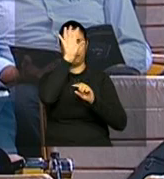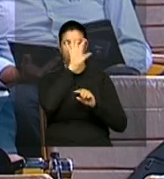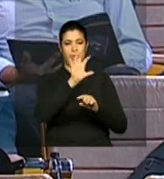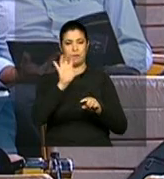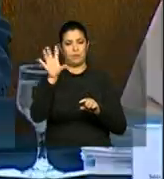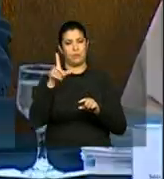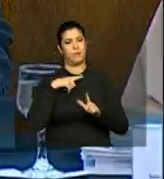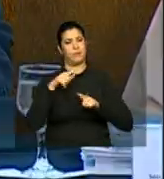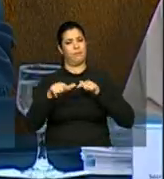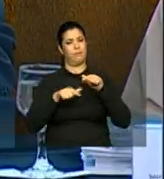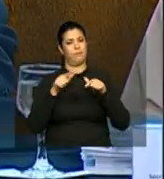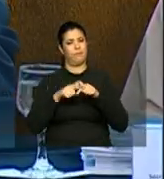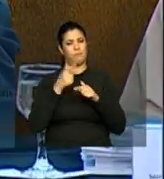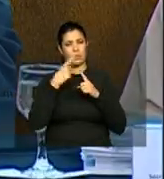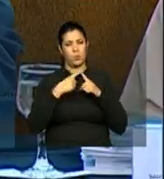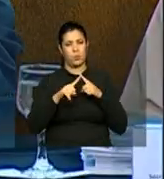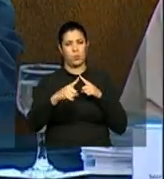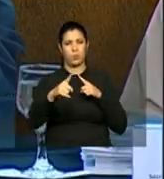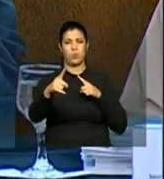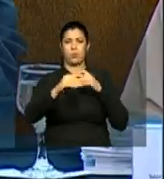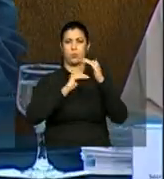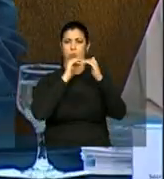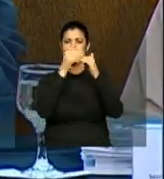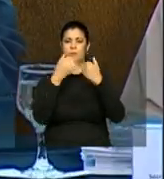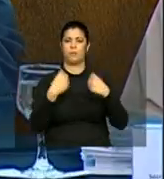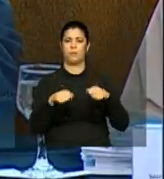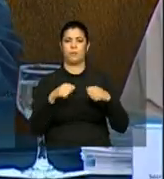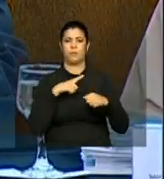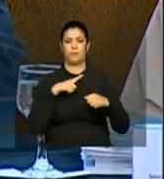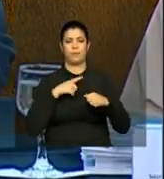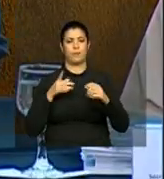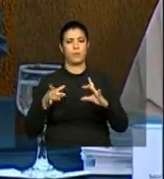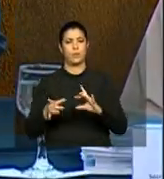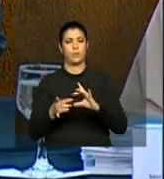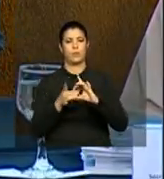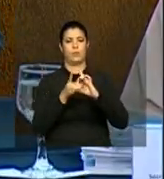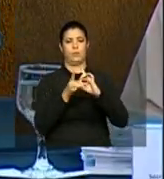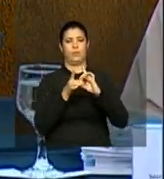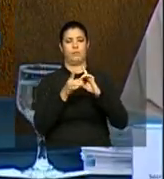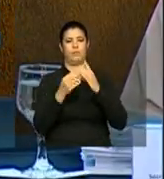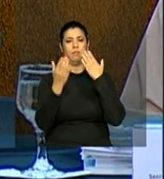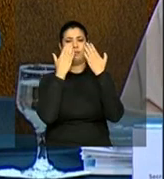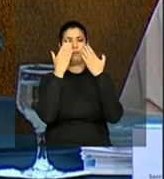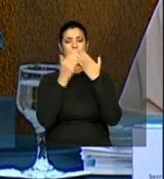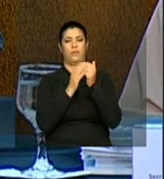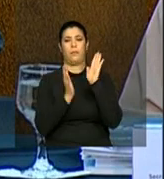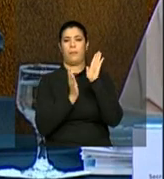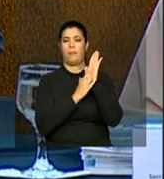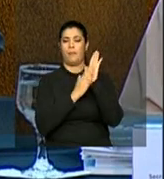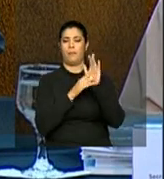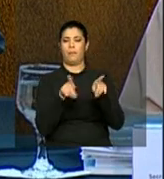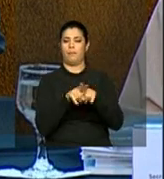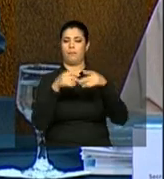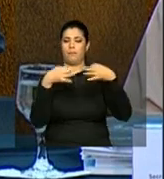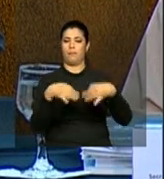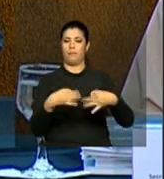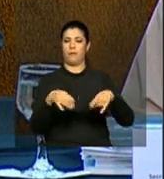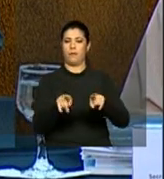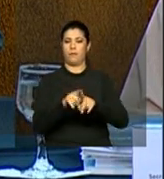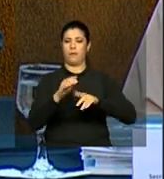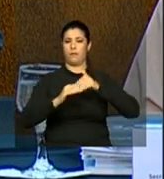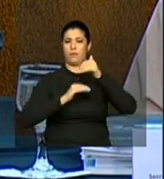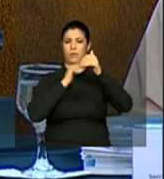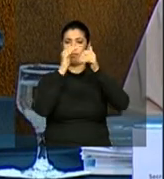longo, mas a gente tem certeza que ele é consolidado em cima de propostas concretas e de